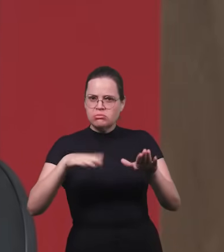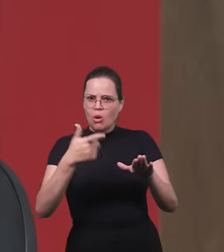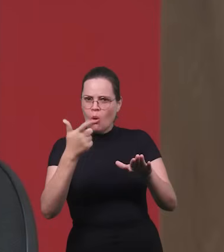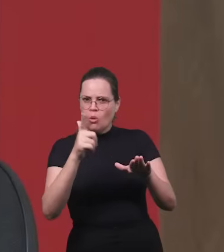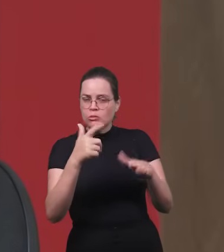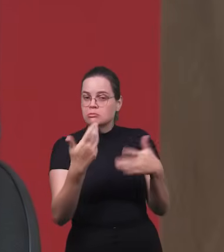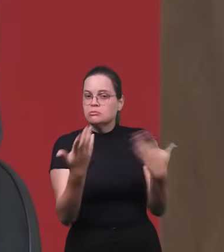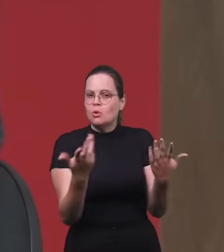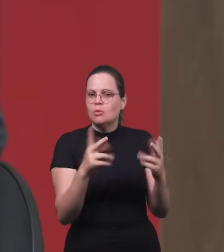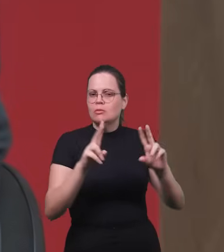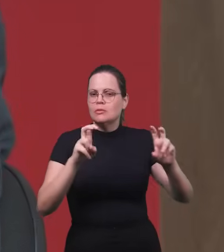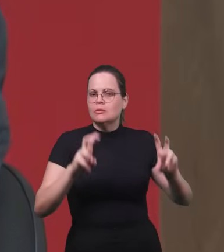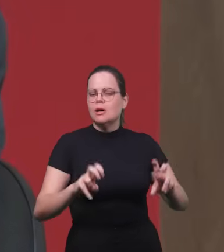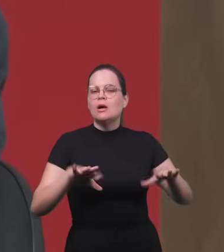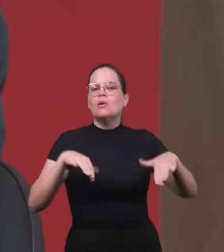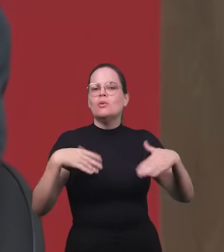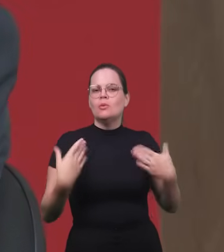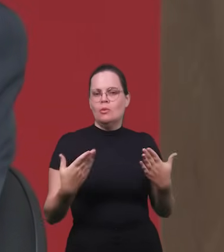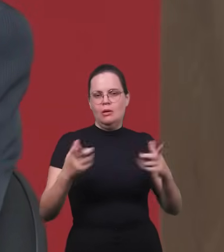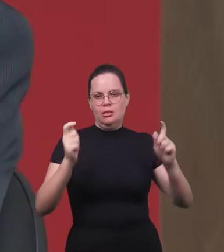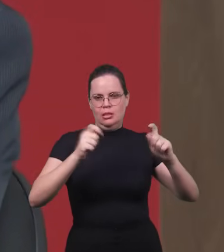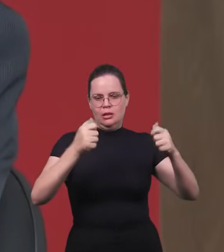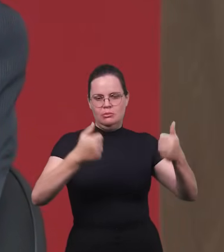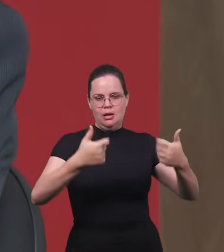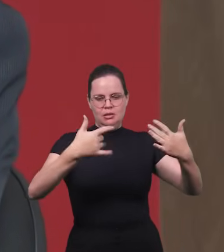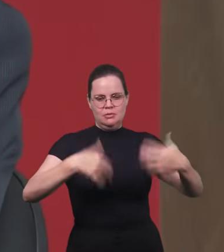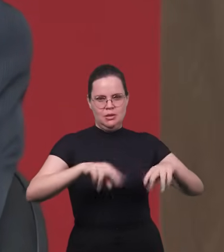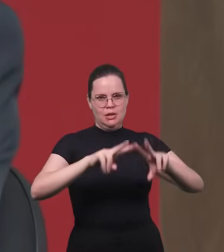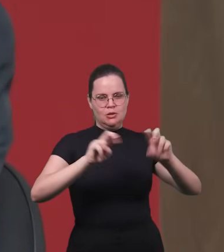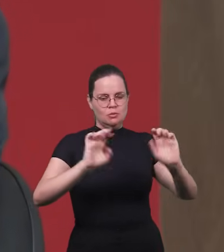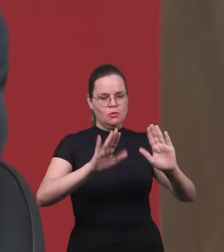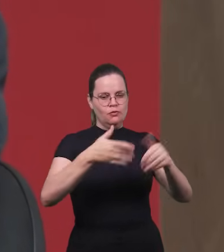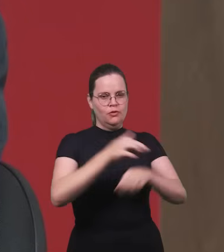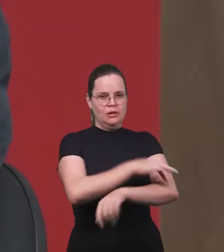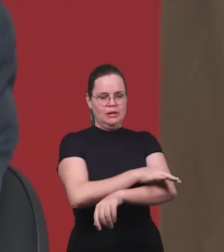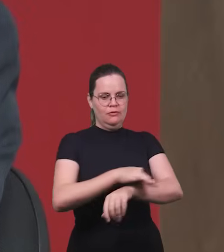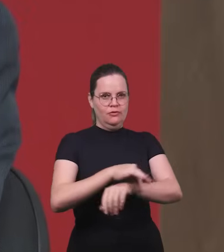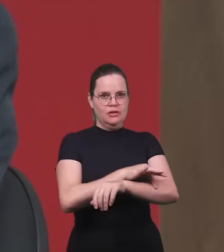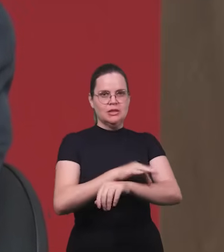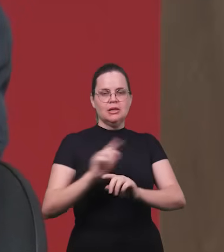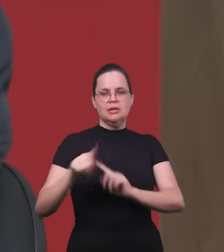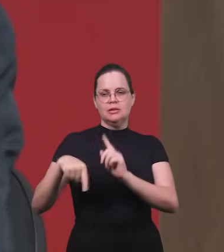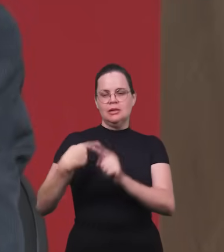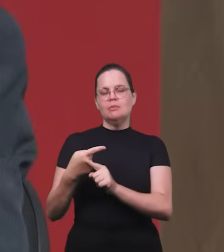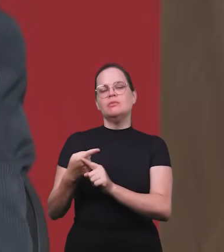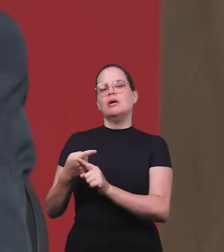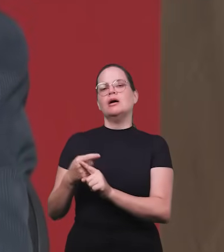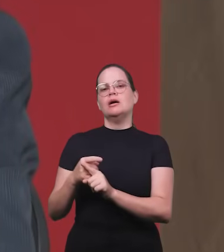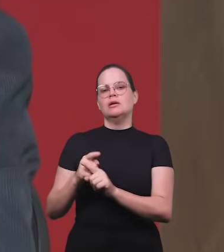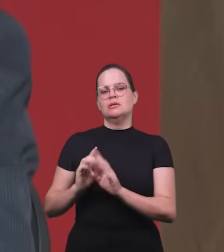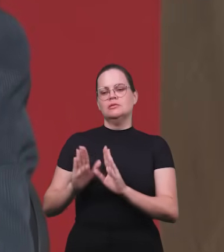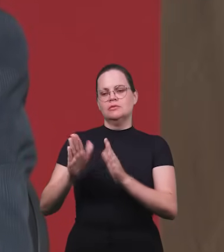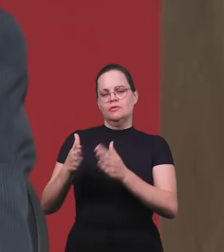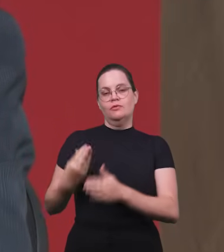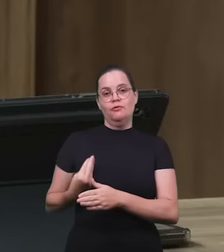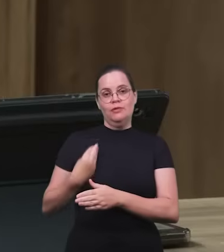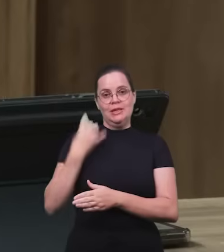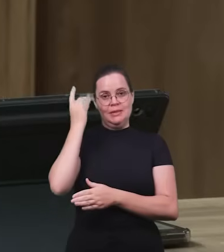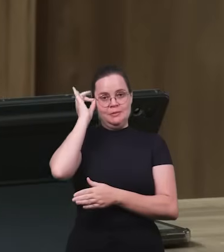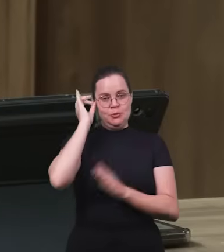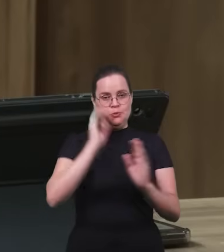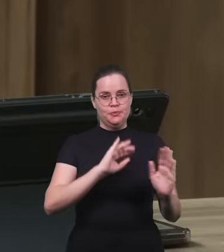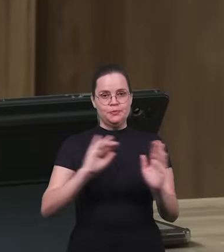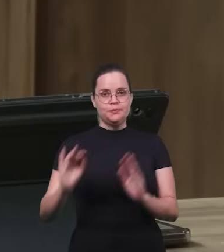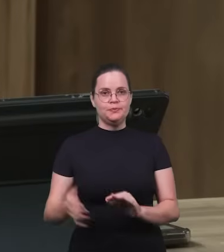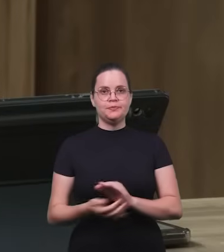nesse assunto de um modo geral, né, abordando alguns aspectos aqui da física e com aplicação espiritual. Pastor Paulino. É